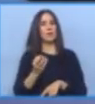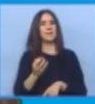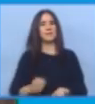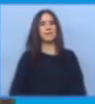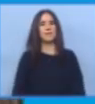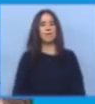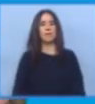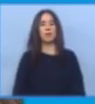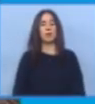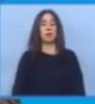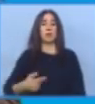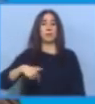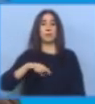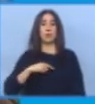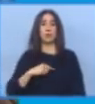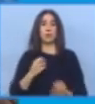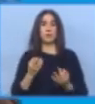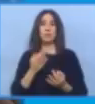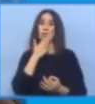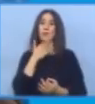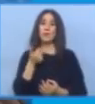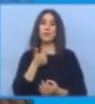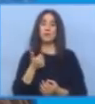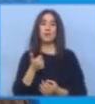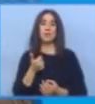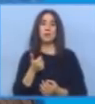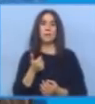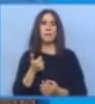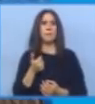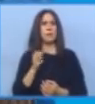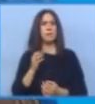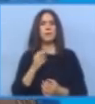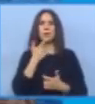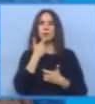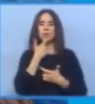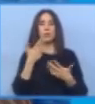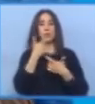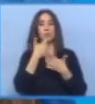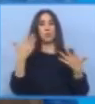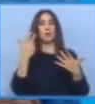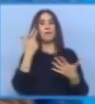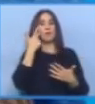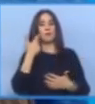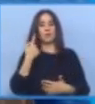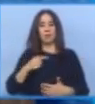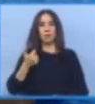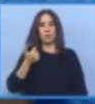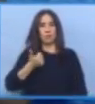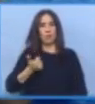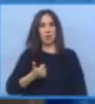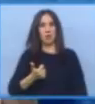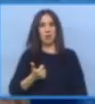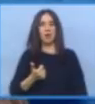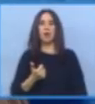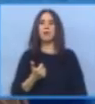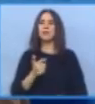E isso para nós também acho que é muito bonito. Todo aquele que vive na bondade, vive